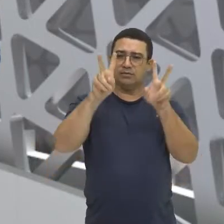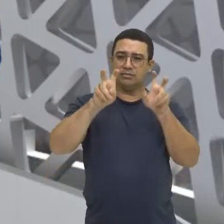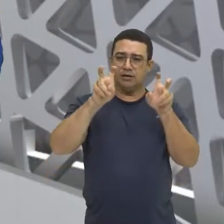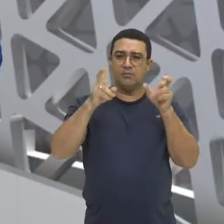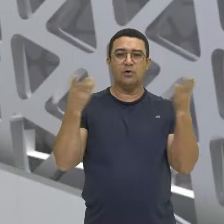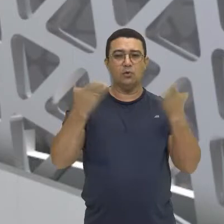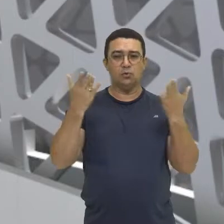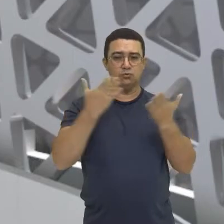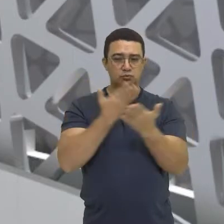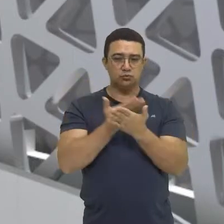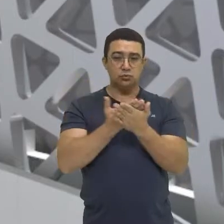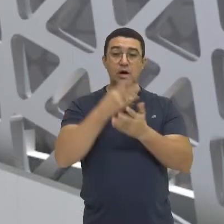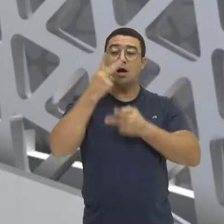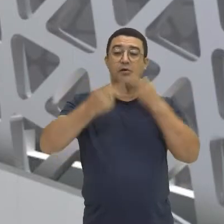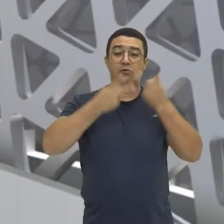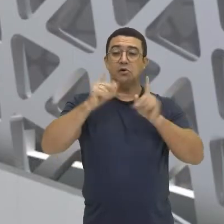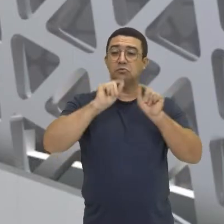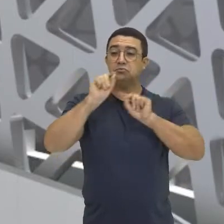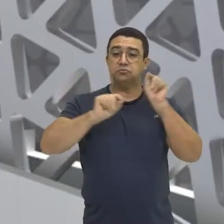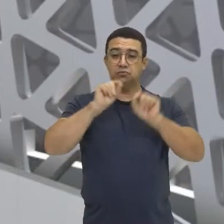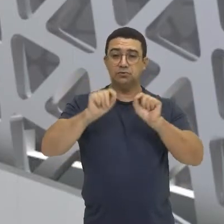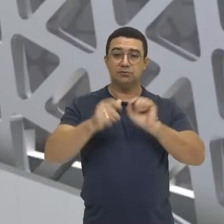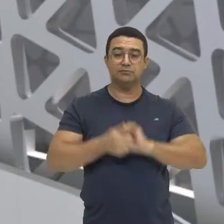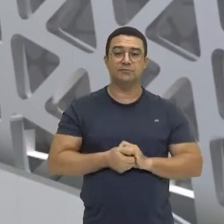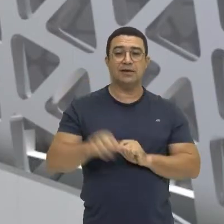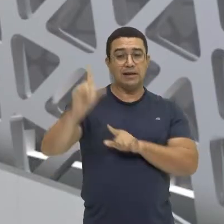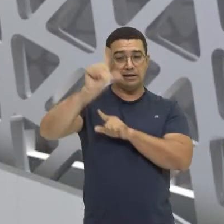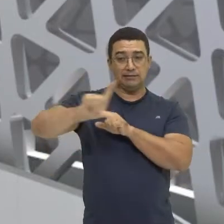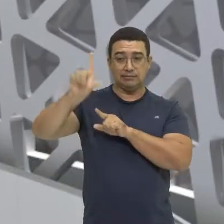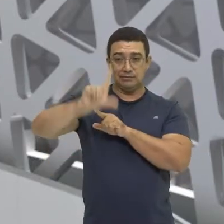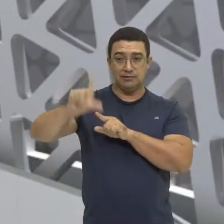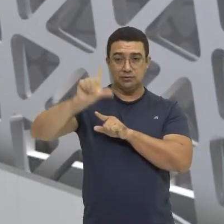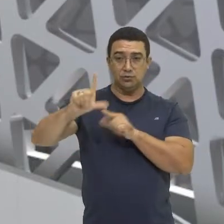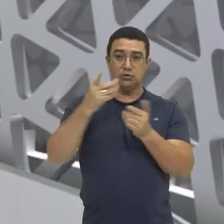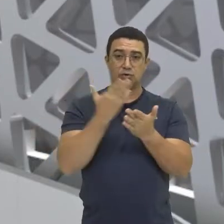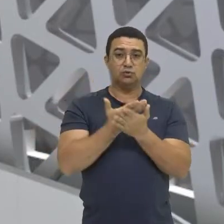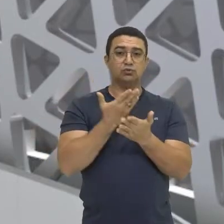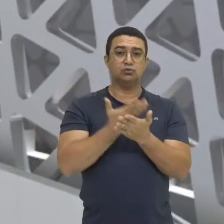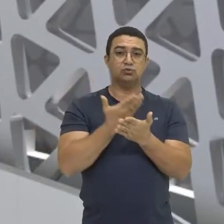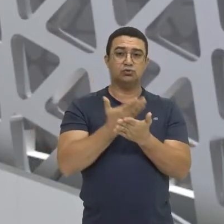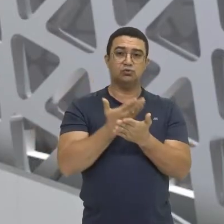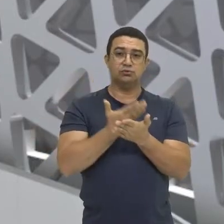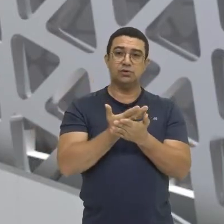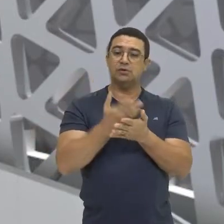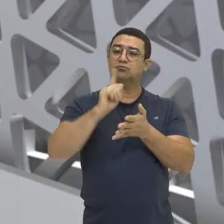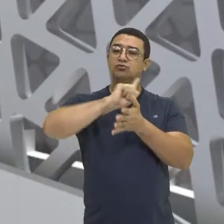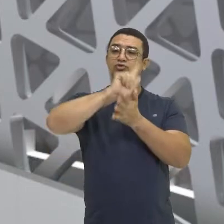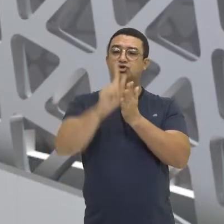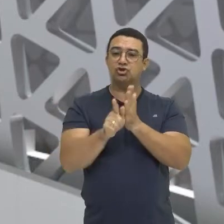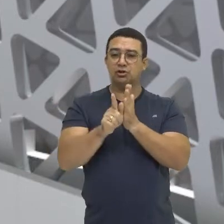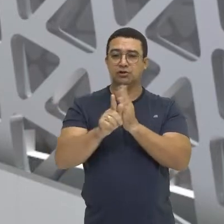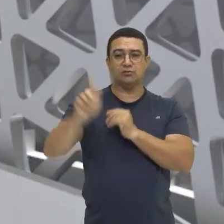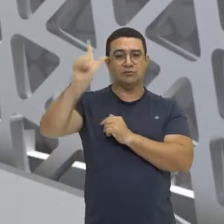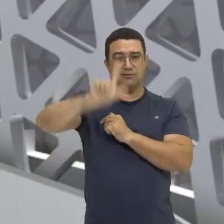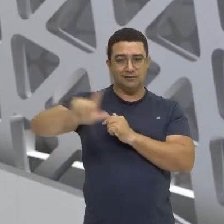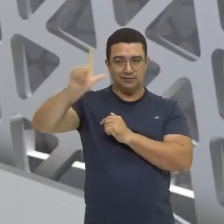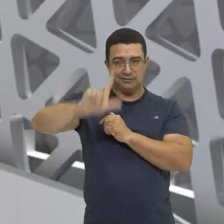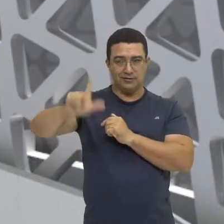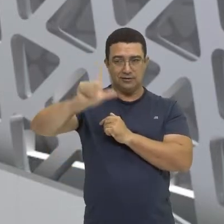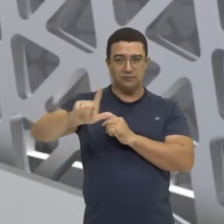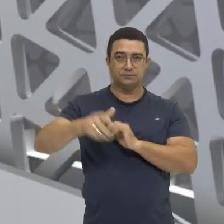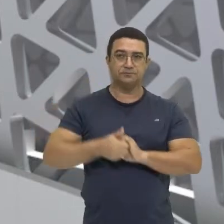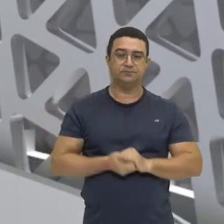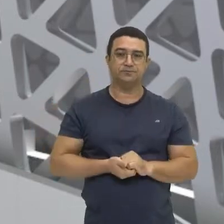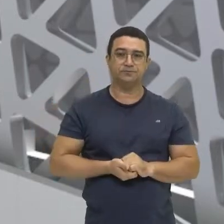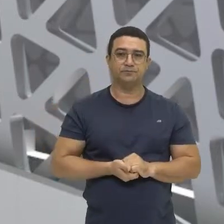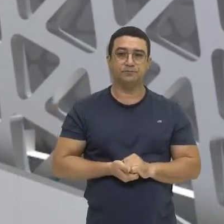de hoje, falando sobre a literatura. Nós vamos estudar sobre os gêneros literários.